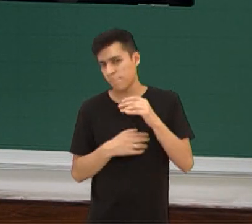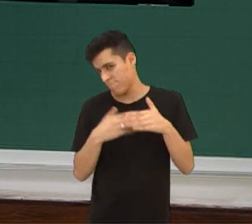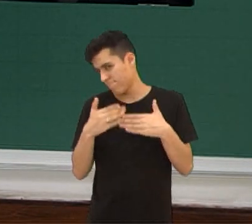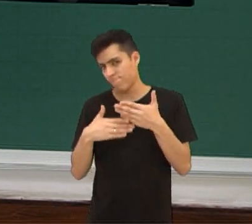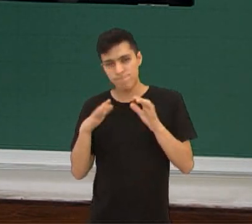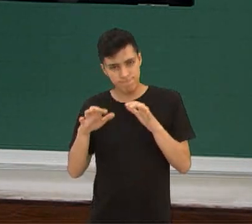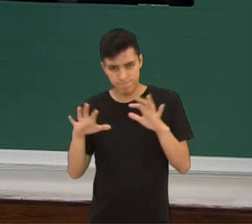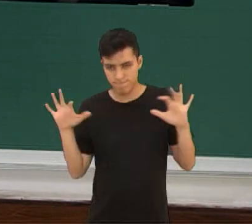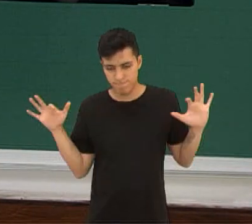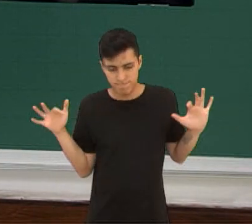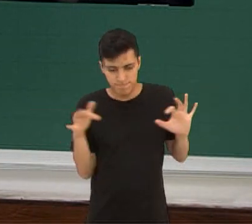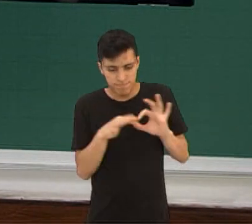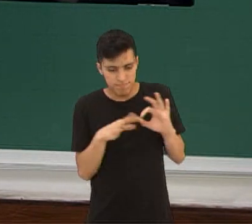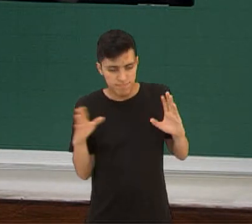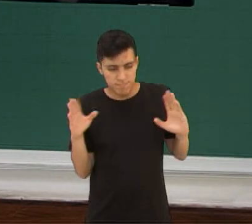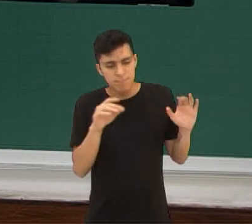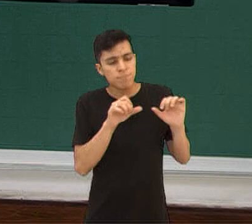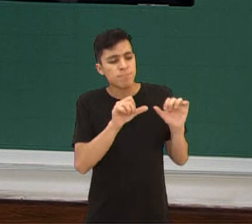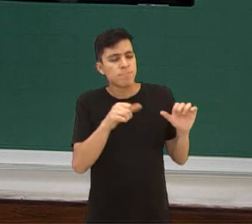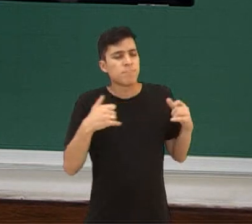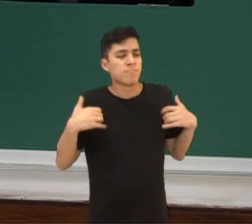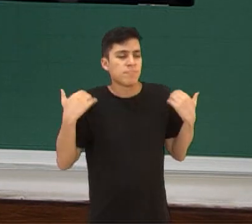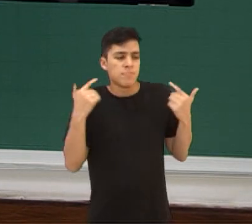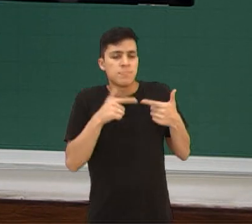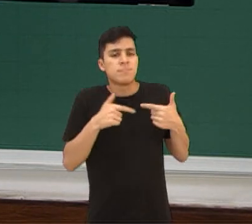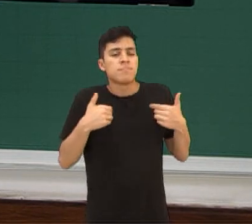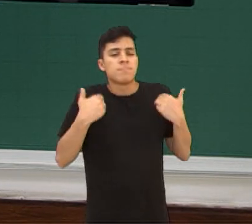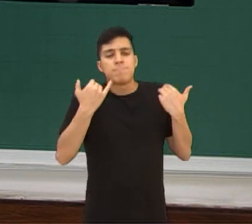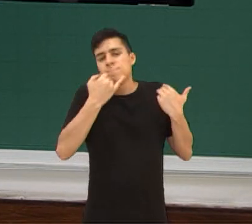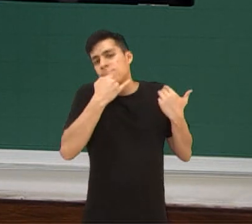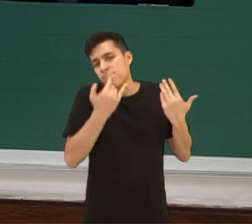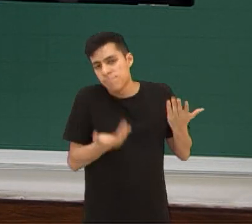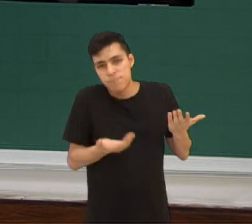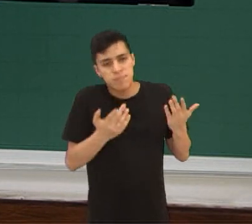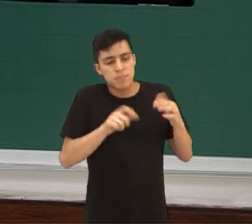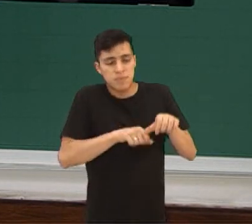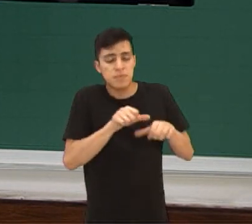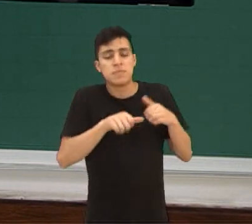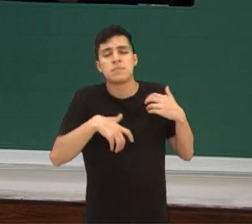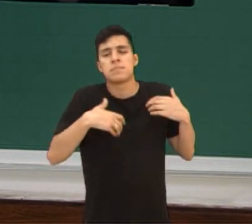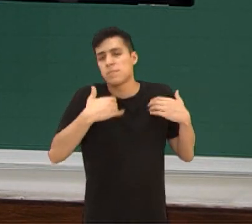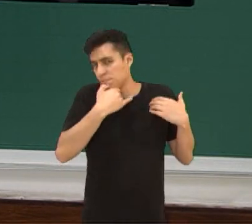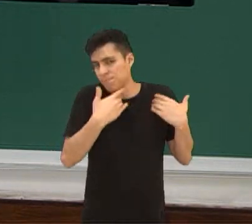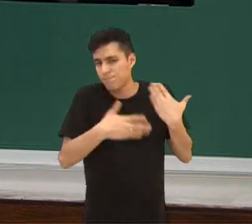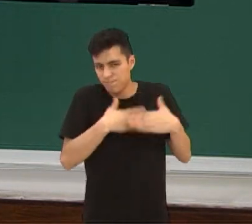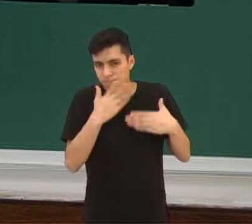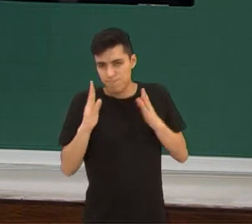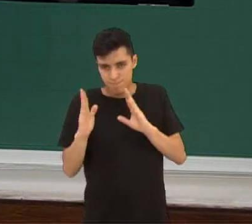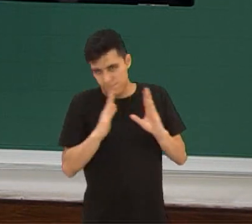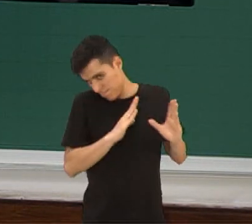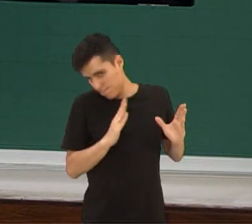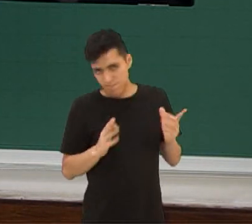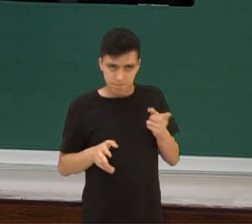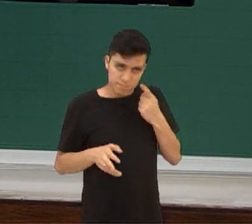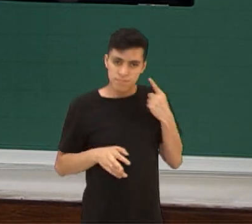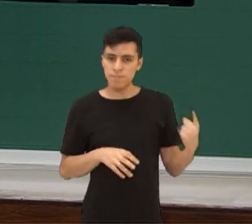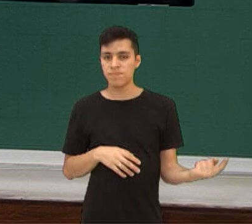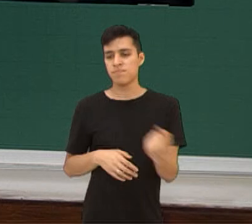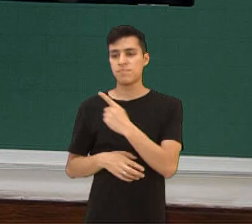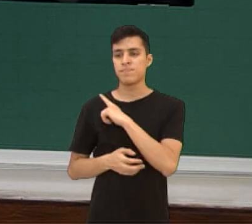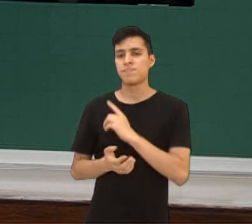né? Ele ficou triste, ficou alegre naquele momento. Então, vamos, ó, míralo,